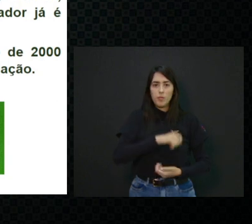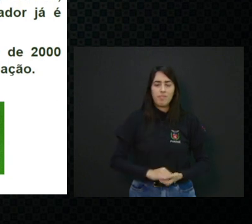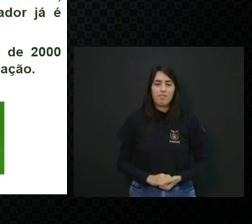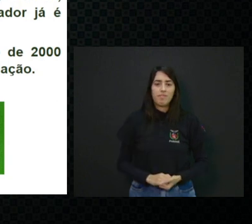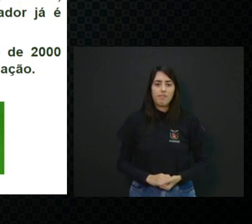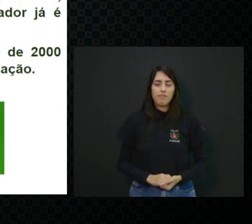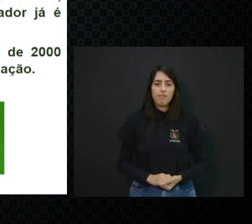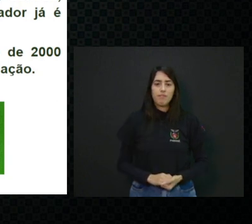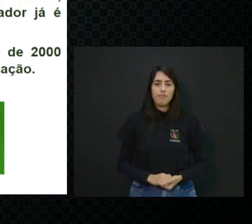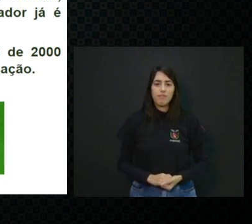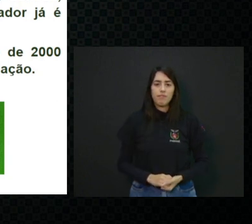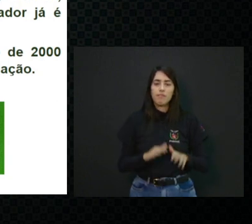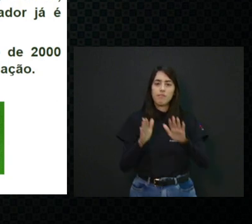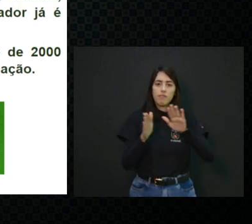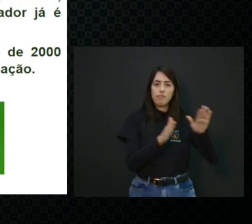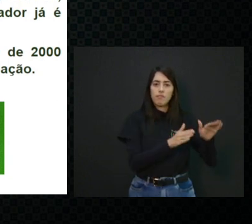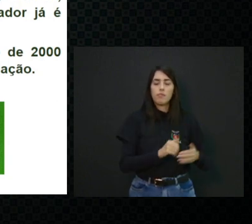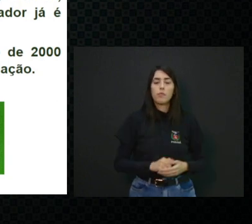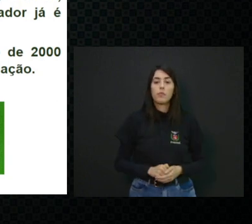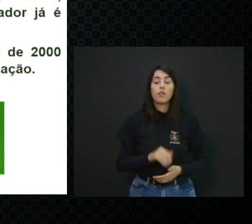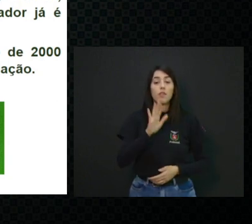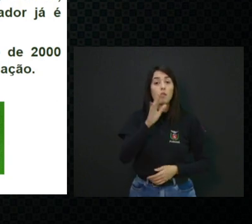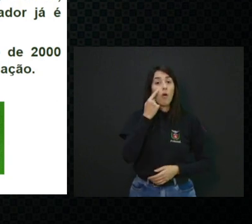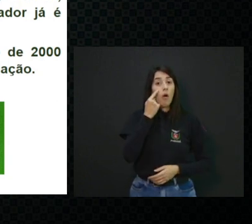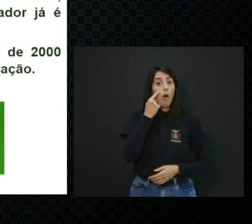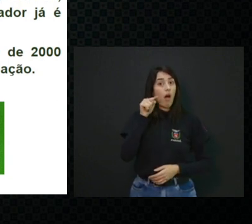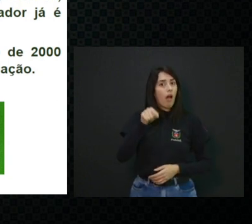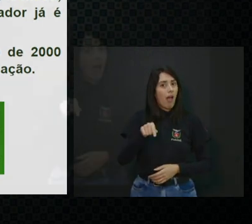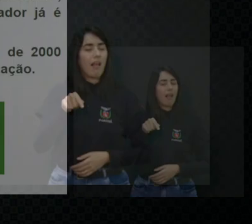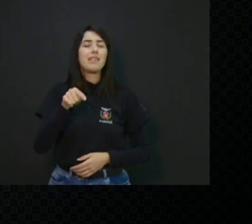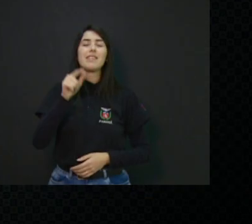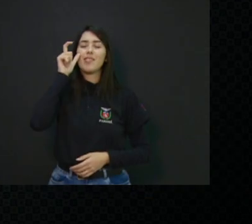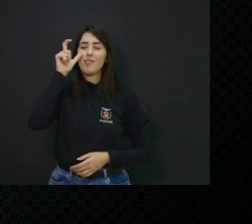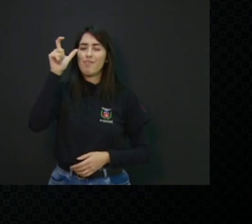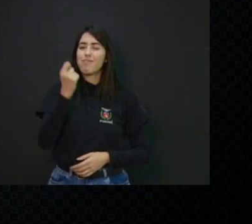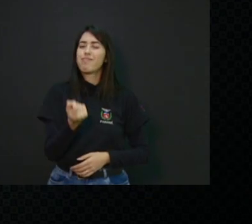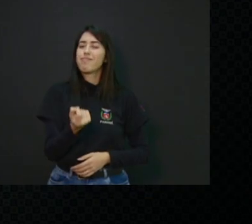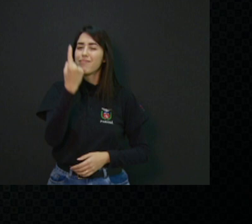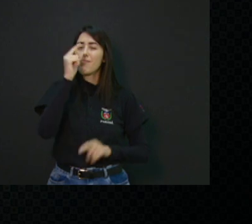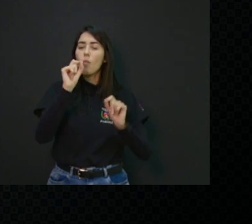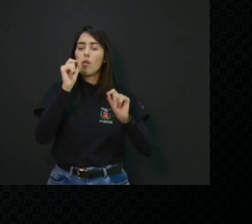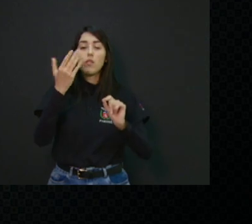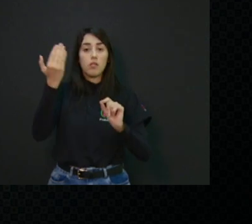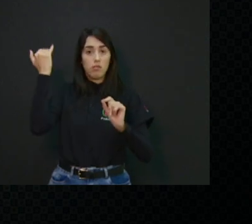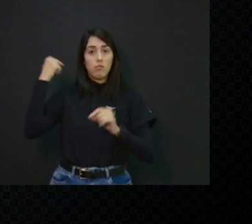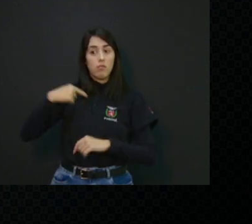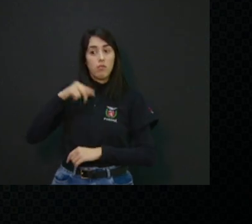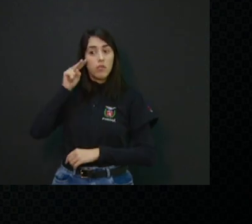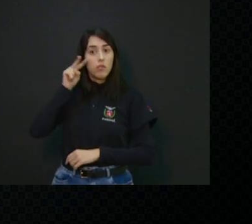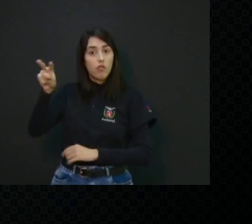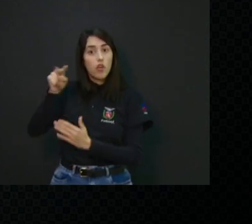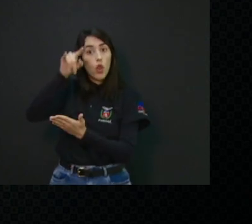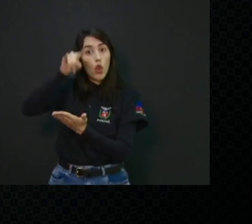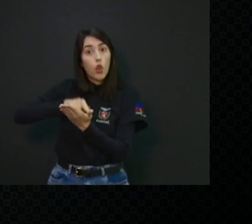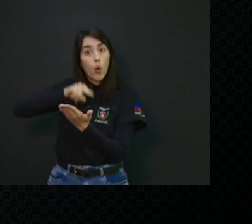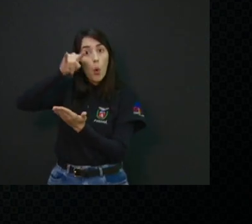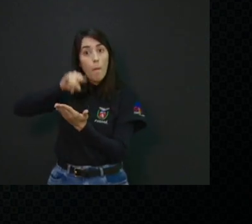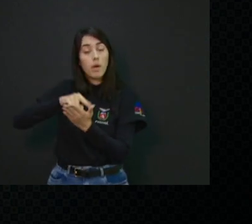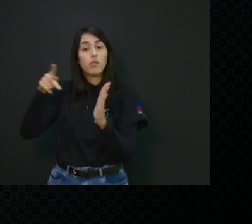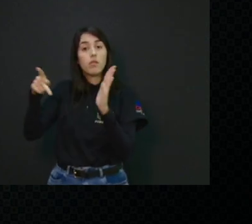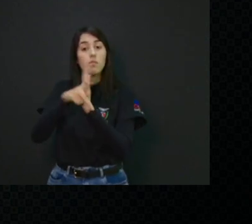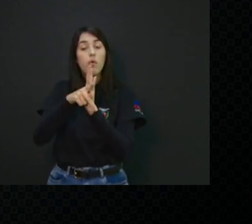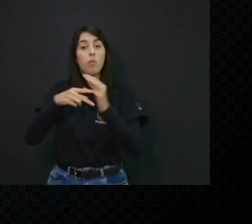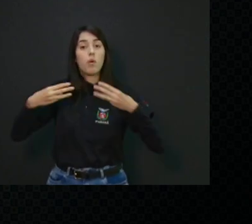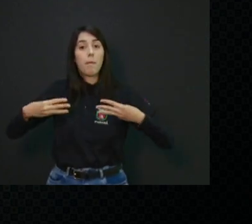O correto é escrever, ó, essa é muito interessante, que esses dias eu vi em um documento mesmo do Ministério